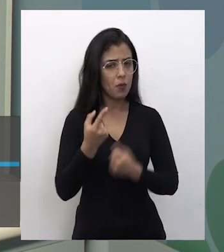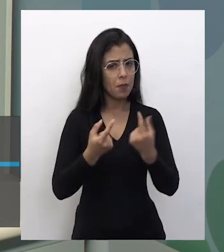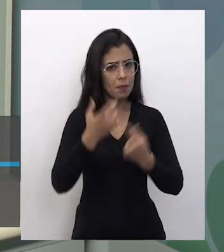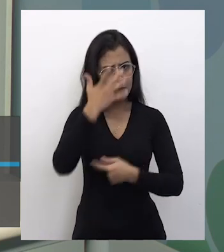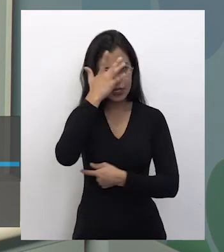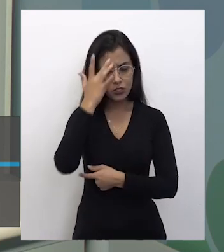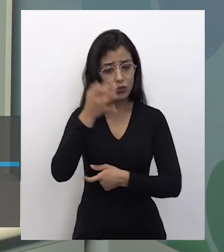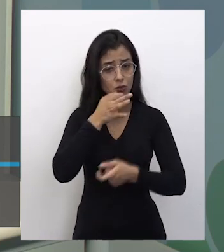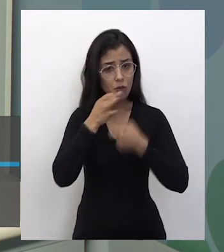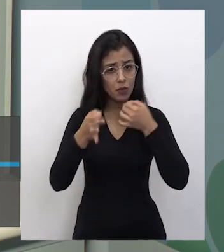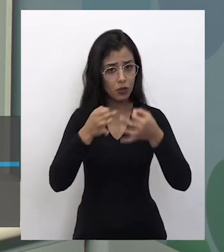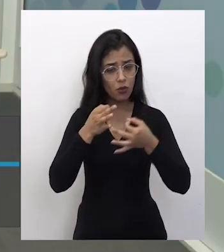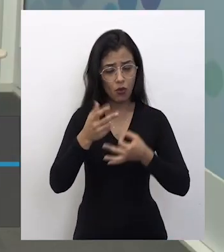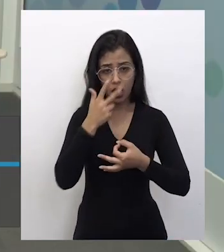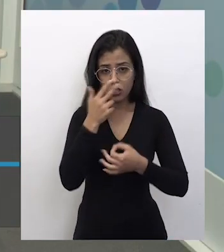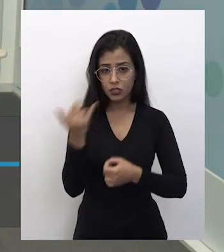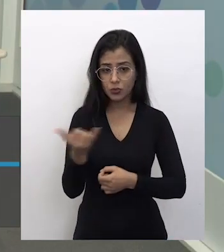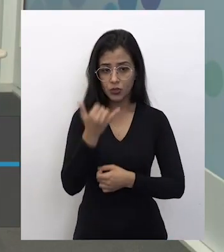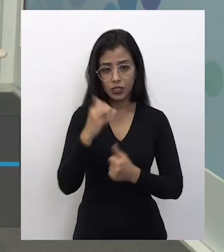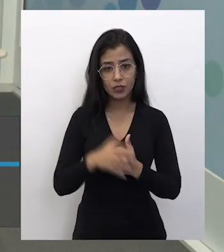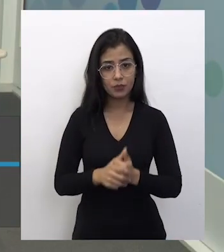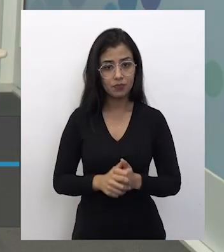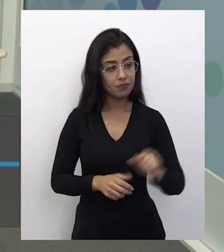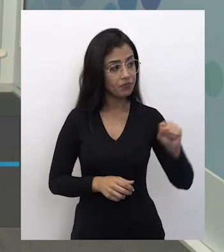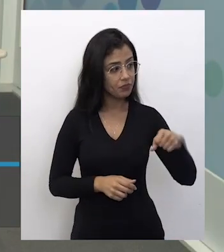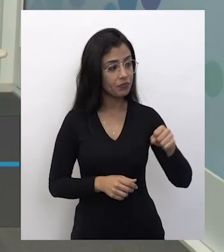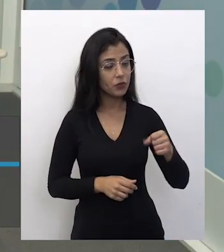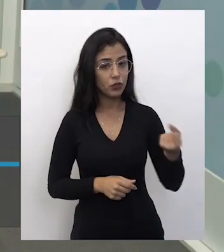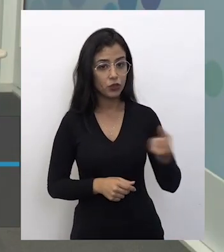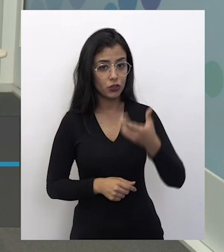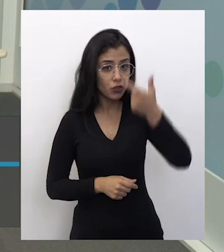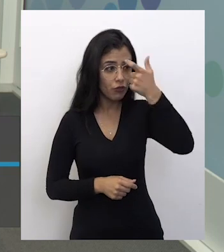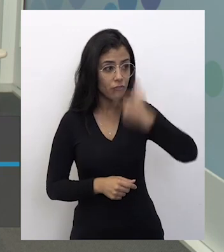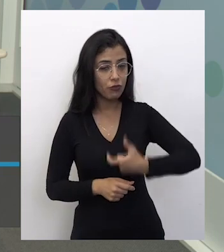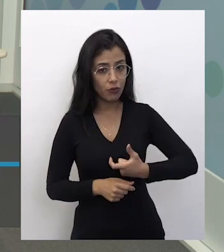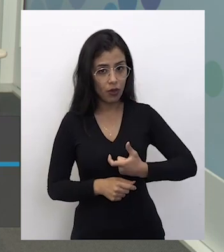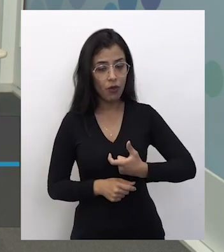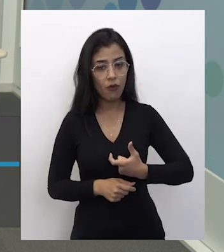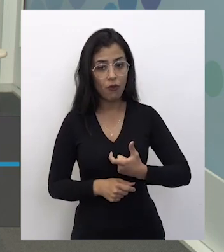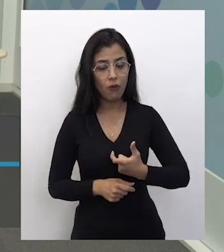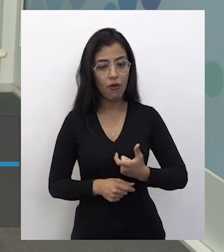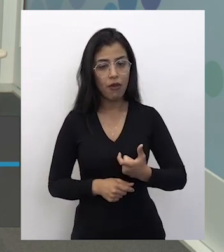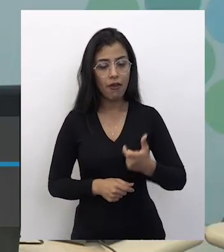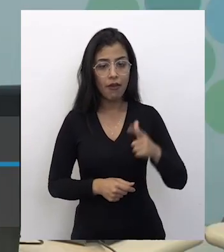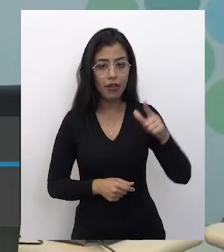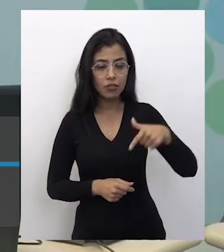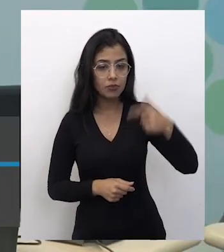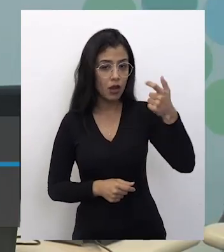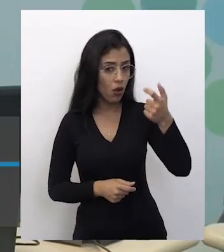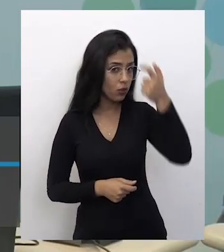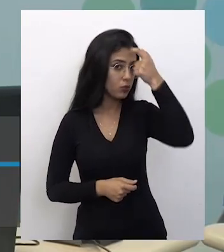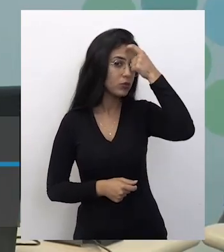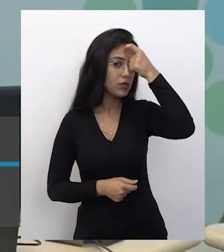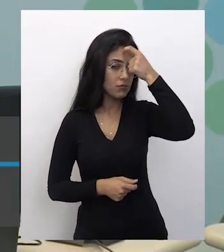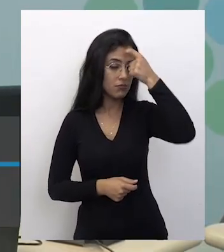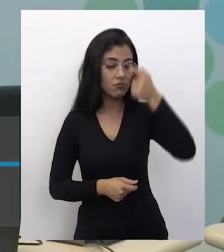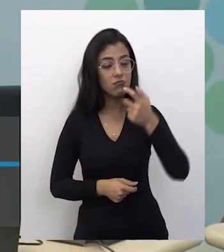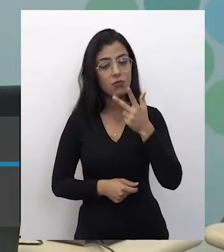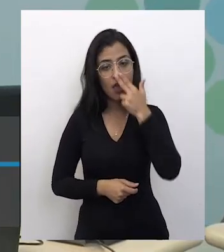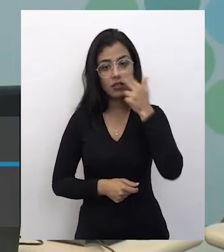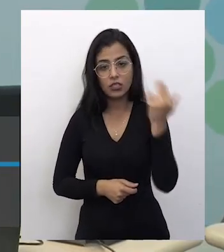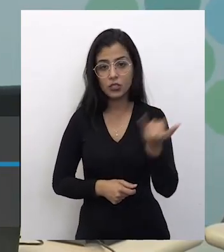eu acho importante isso. A questão do novo eu, Pro, é a questão dessa conscientização, né? Que eu acho que foi